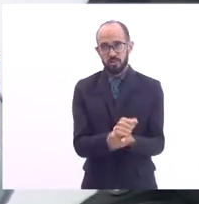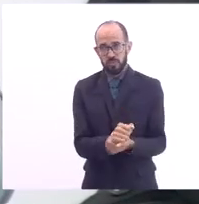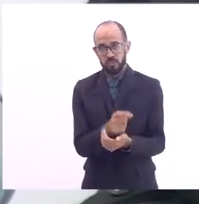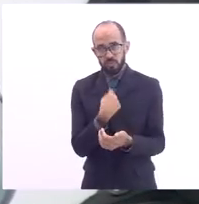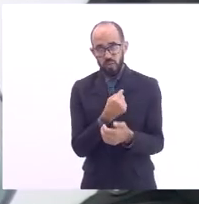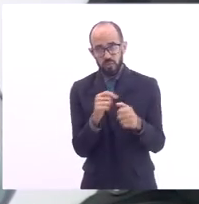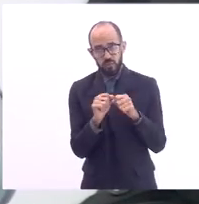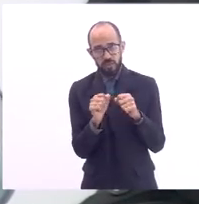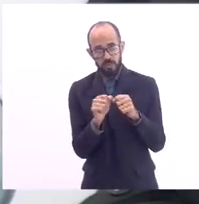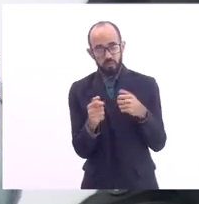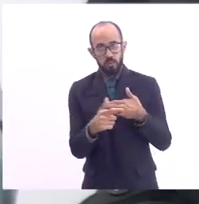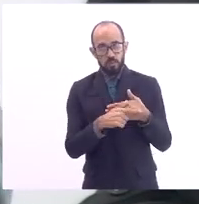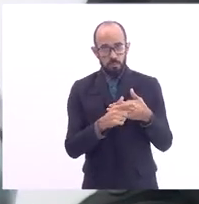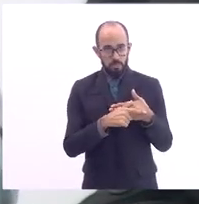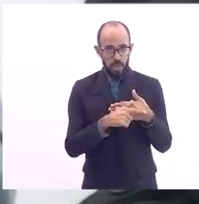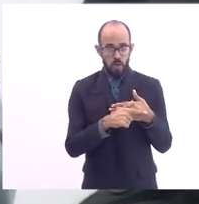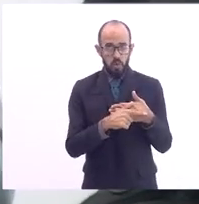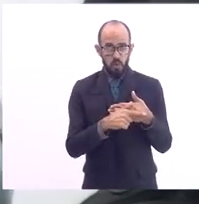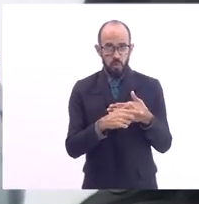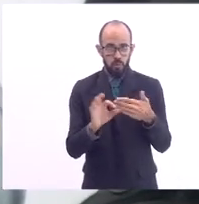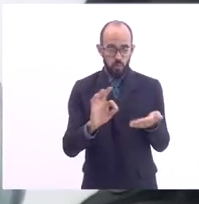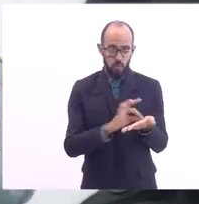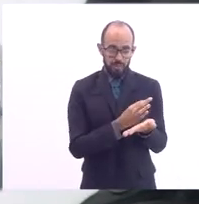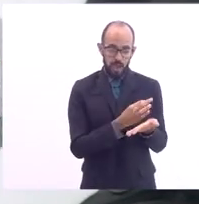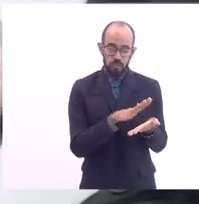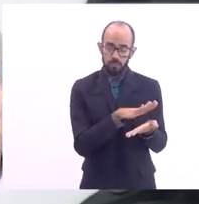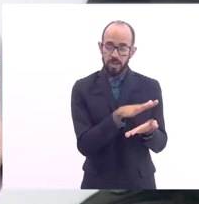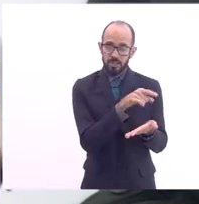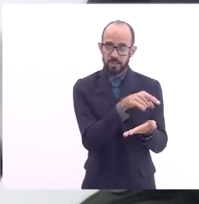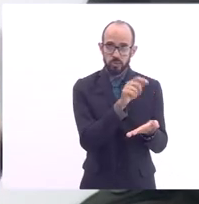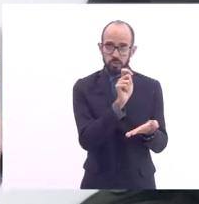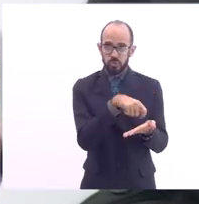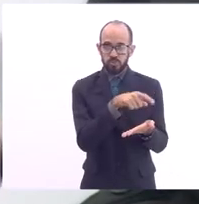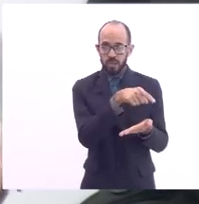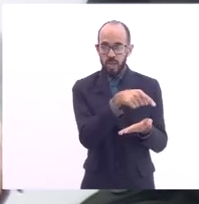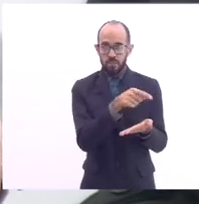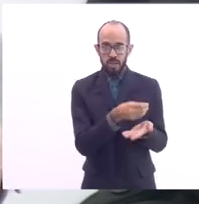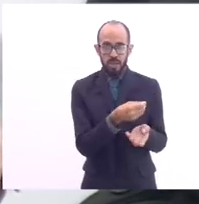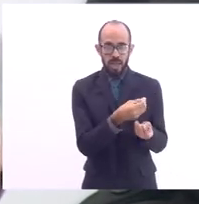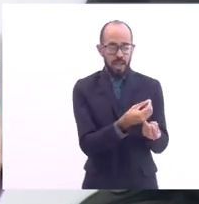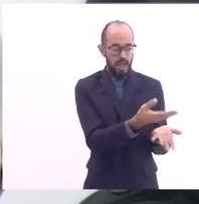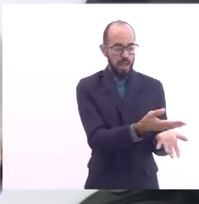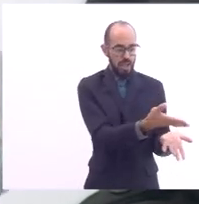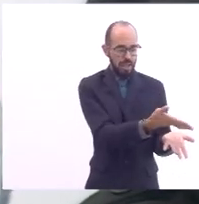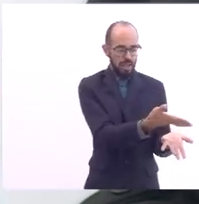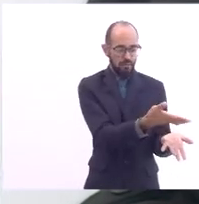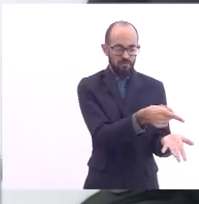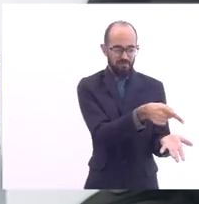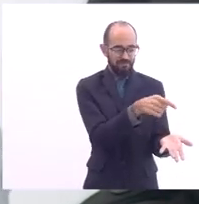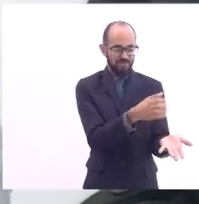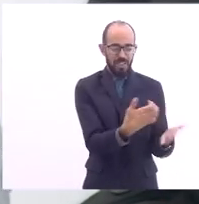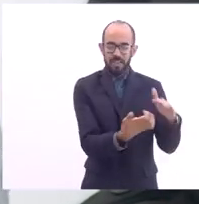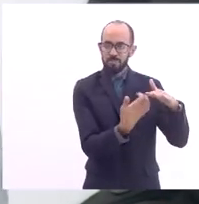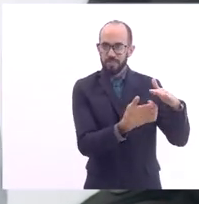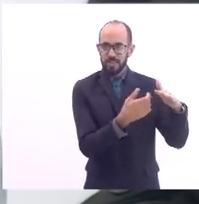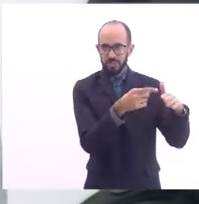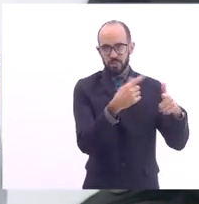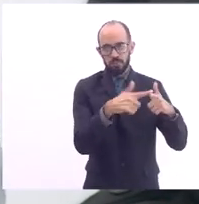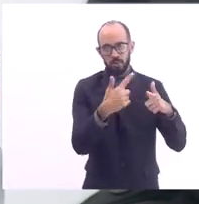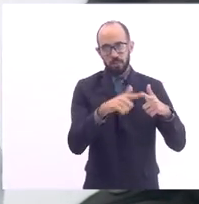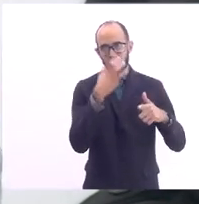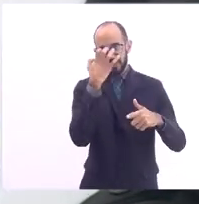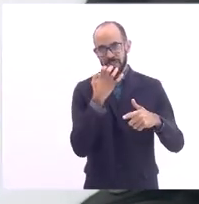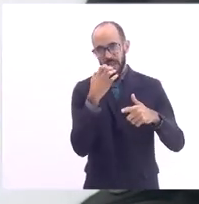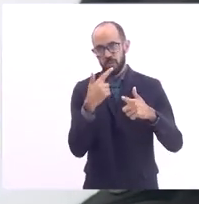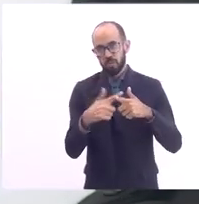energia dentro daquilo que nos foi contratado, porém, isso não é suficiente para atender a demanda industrial do Estado. Isso é um problema sério, porque isso